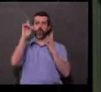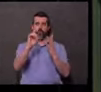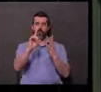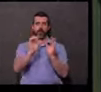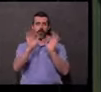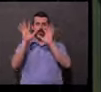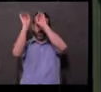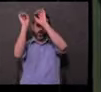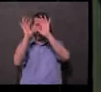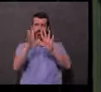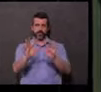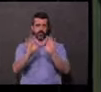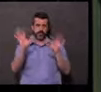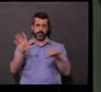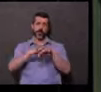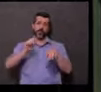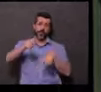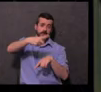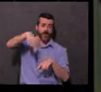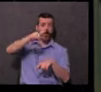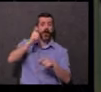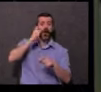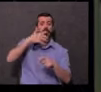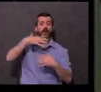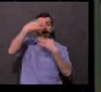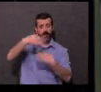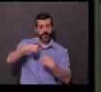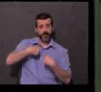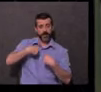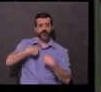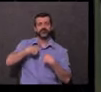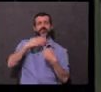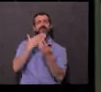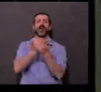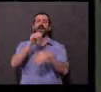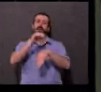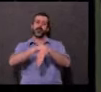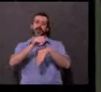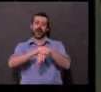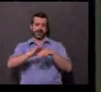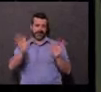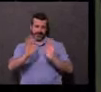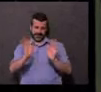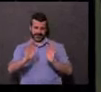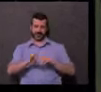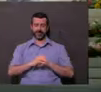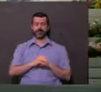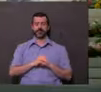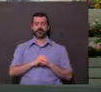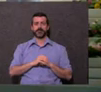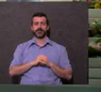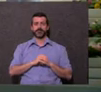światło, aby każdy, kto we mnie wierzy, nie pozostawał w ciemności.